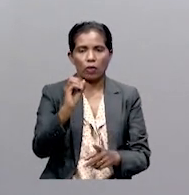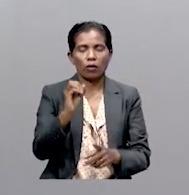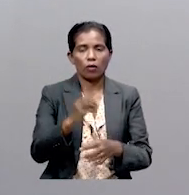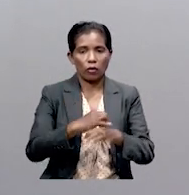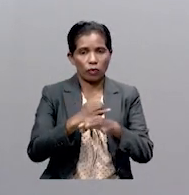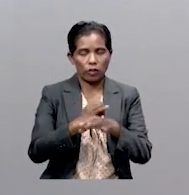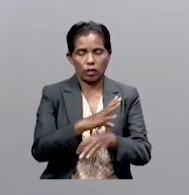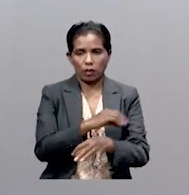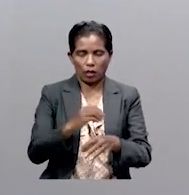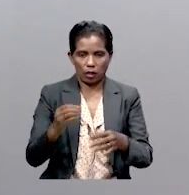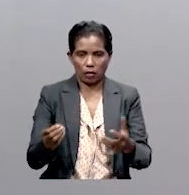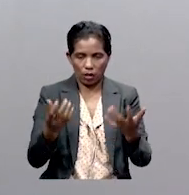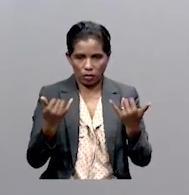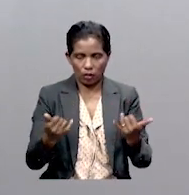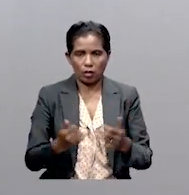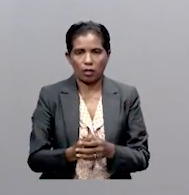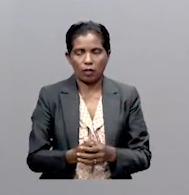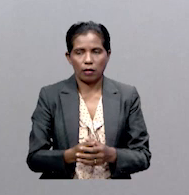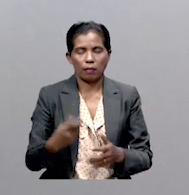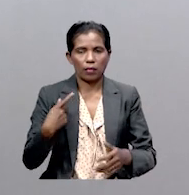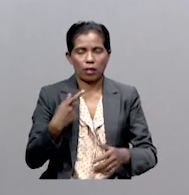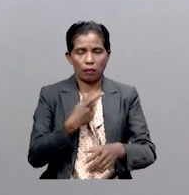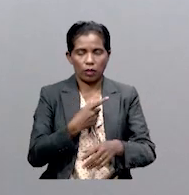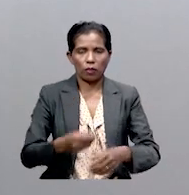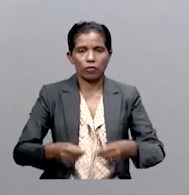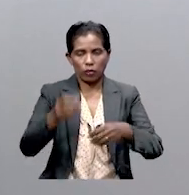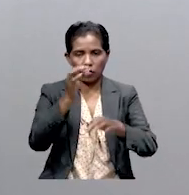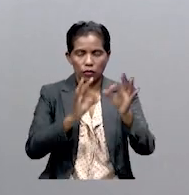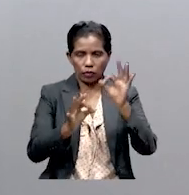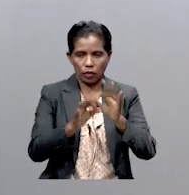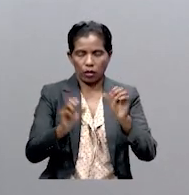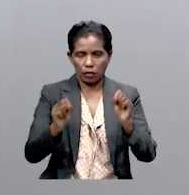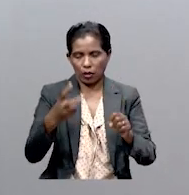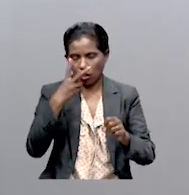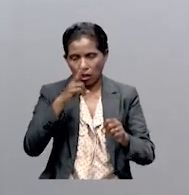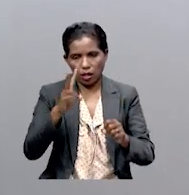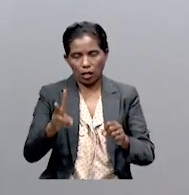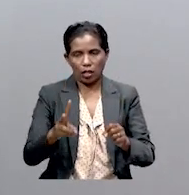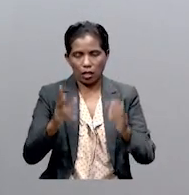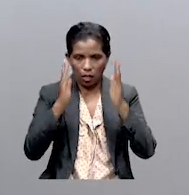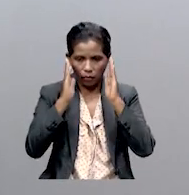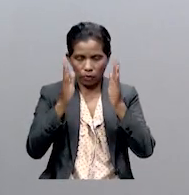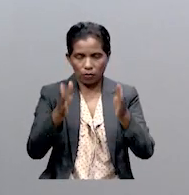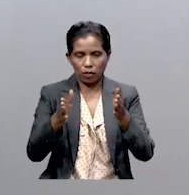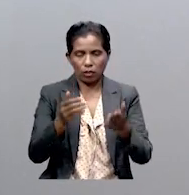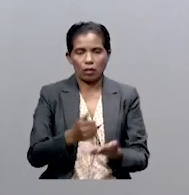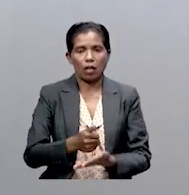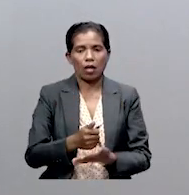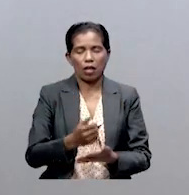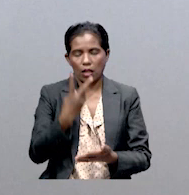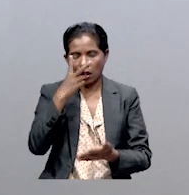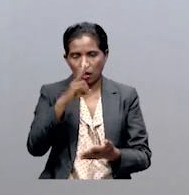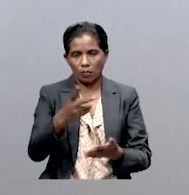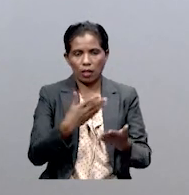nasa parlamento fofiar para atuhare otomatang ba nasa patrimônio parlamento